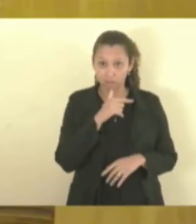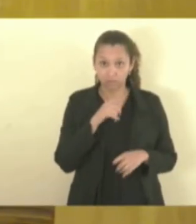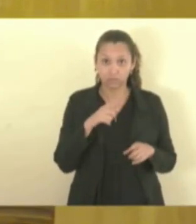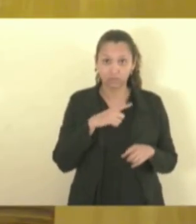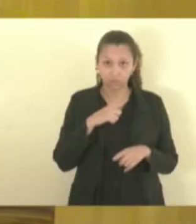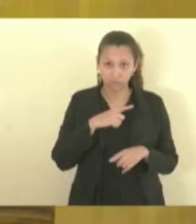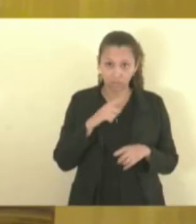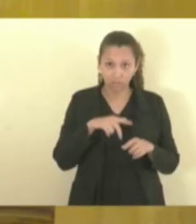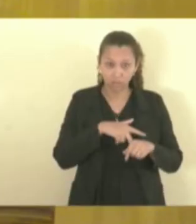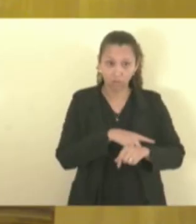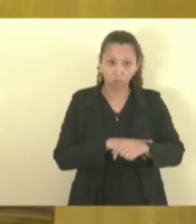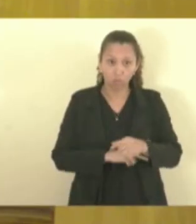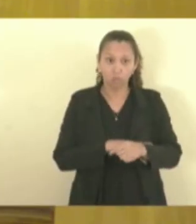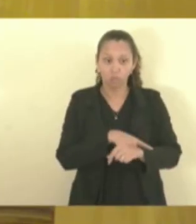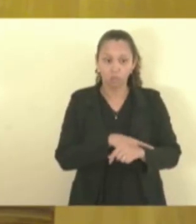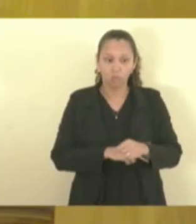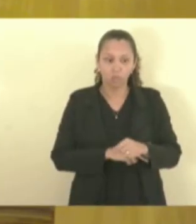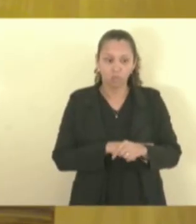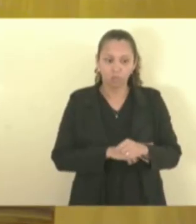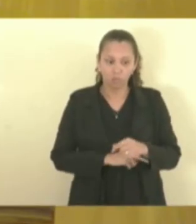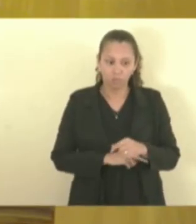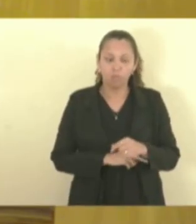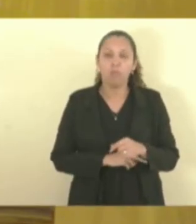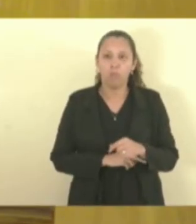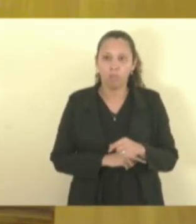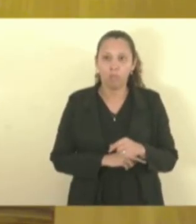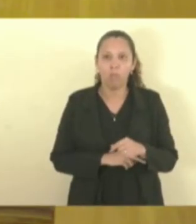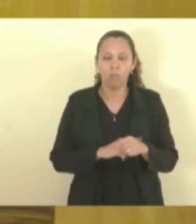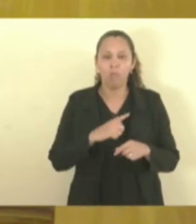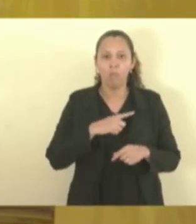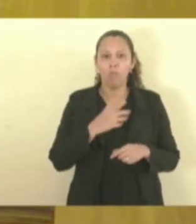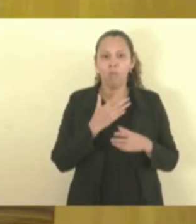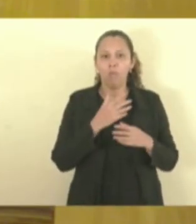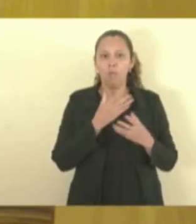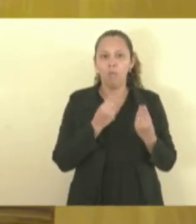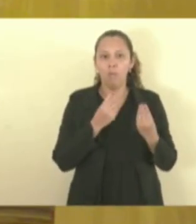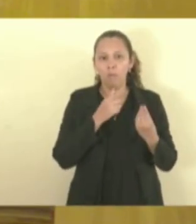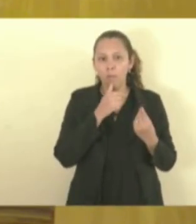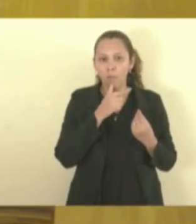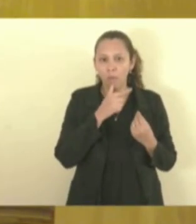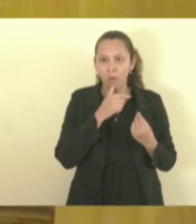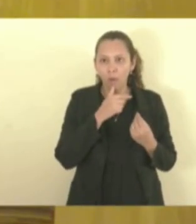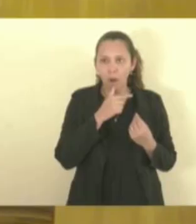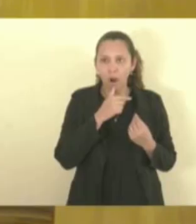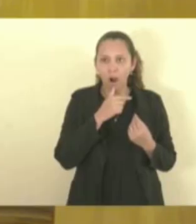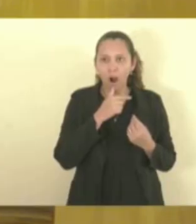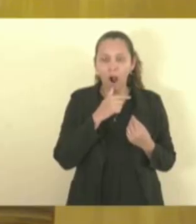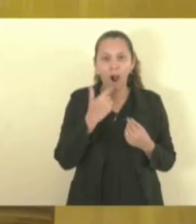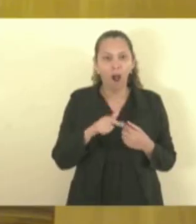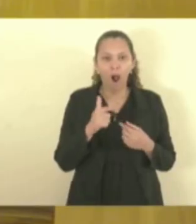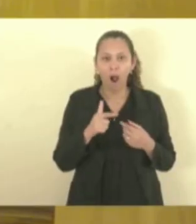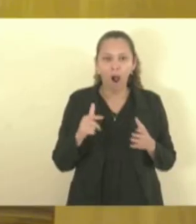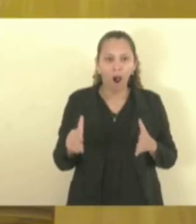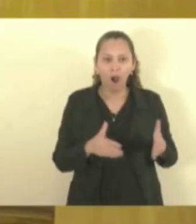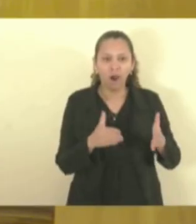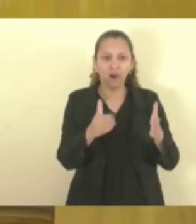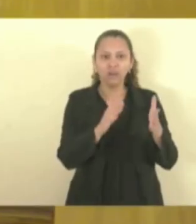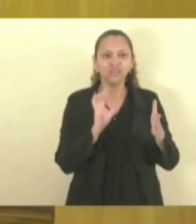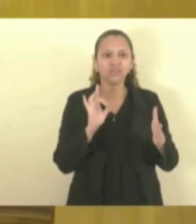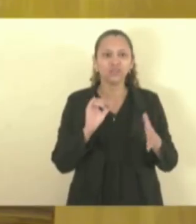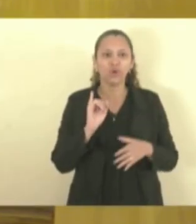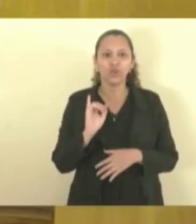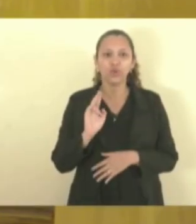Guarapari lá ao fundo, funcionando como um grande receptor de água, e o escoamento, embora não tenha grandes rios, tem o rio Una,